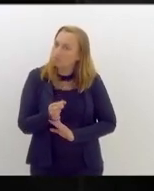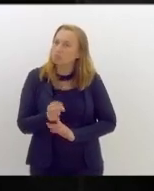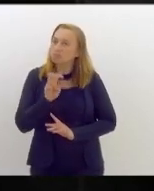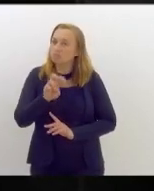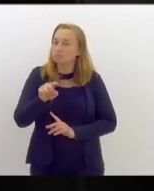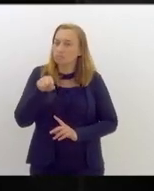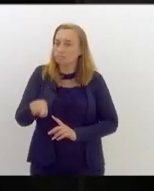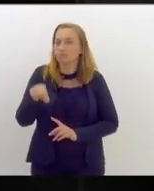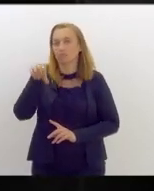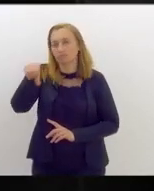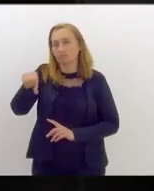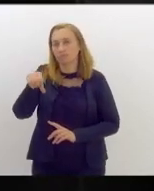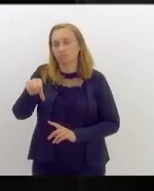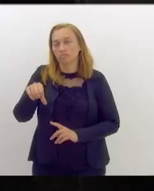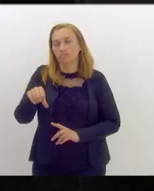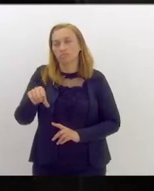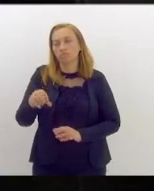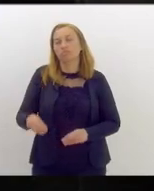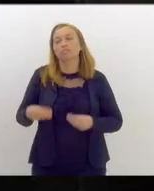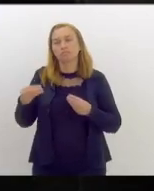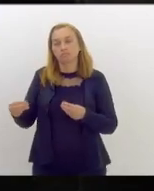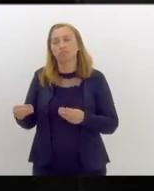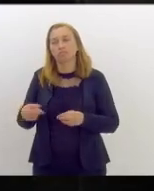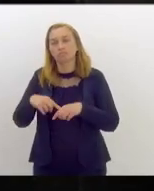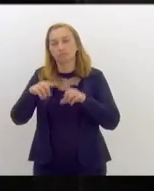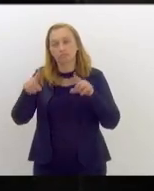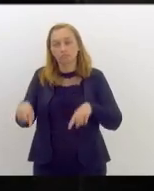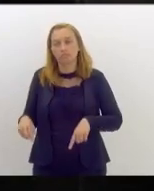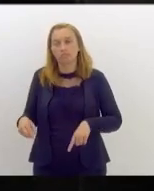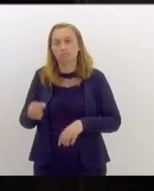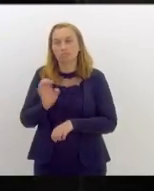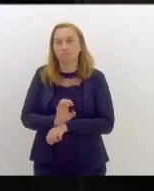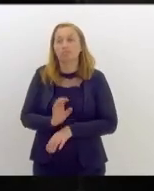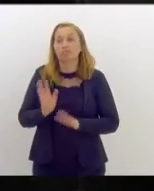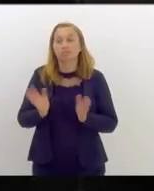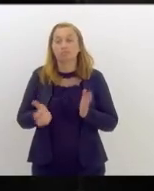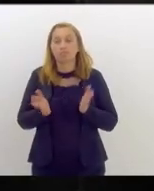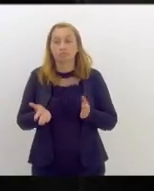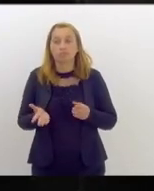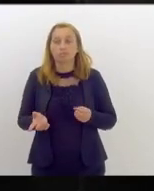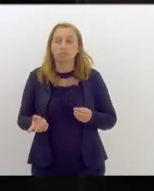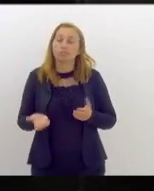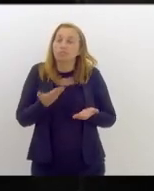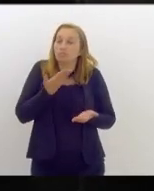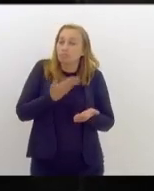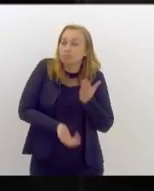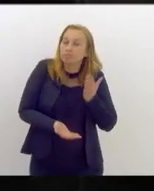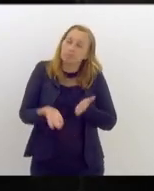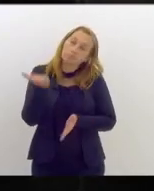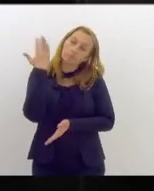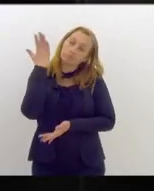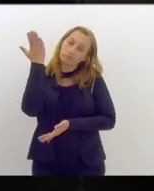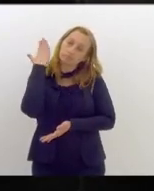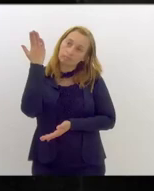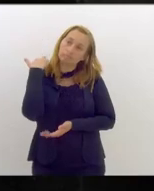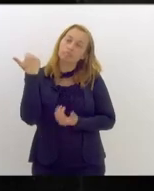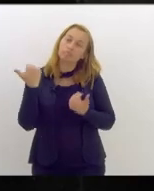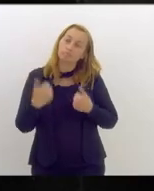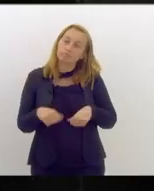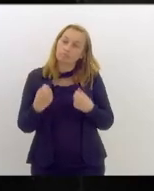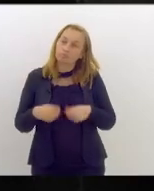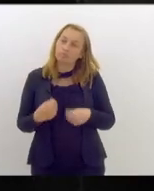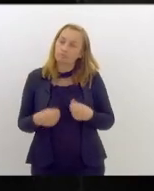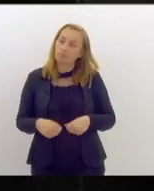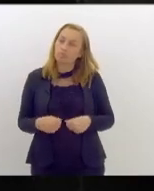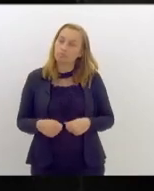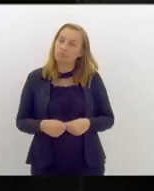cinco.9 dado aos servidores estaduais agora quanto a recomposição de perdas pretéritas tem que ser feita